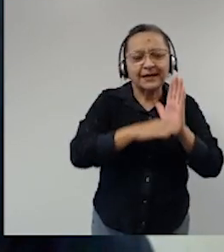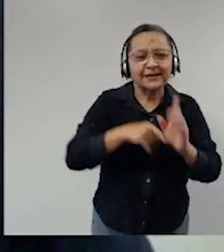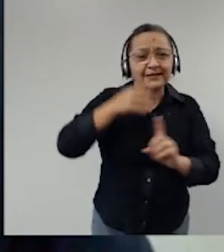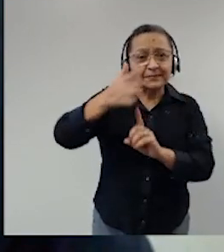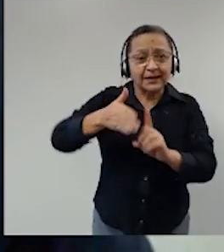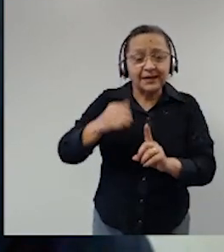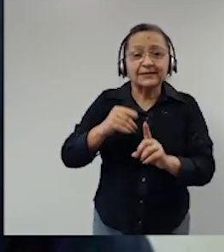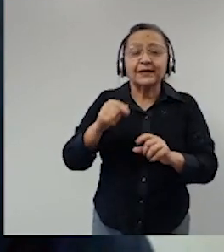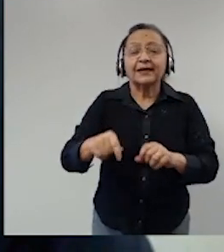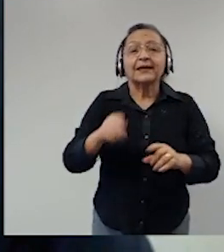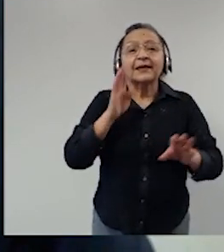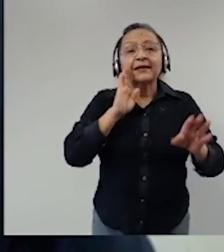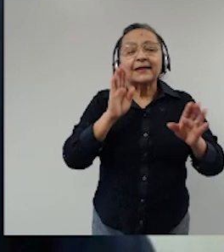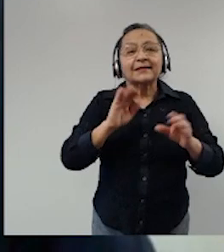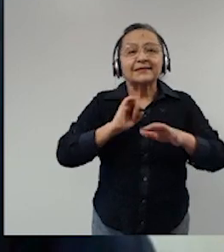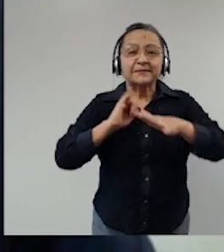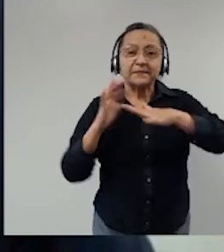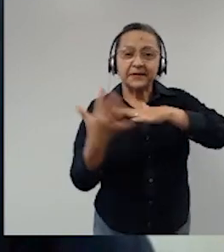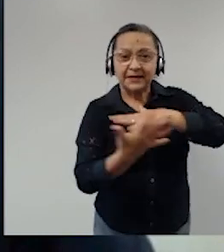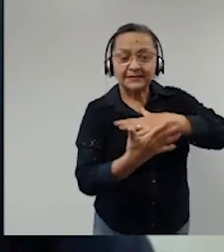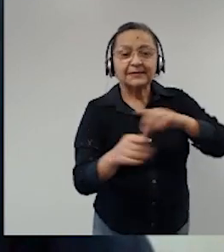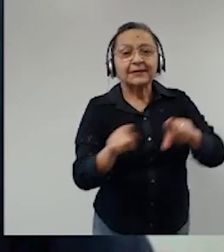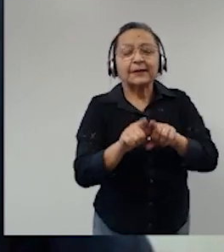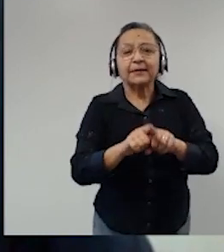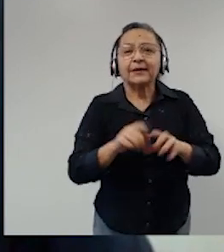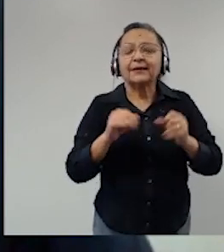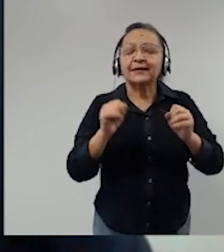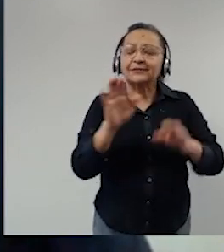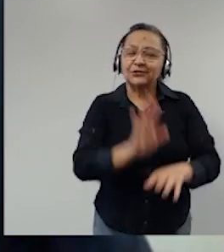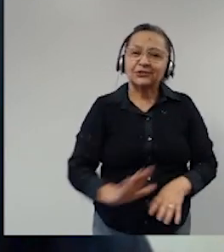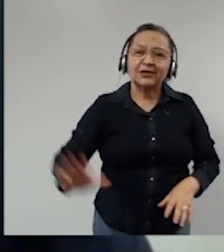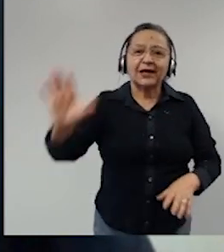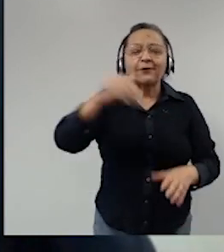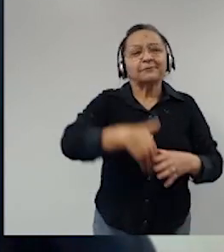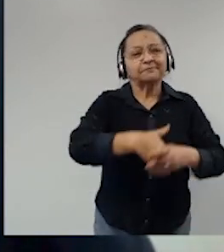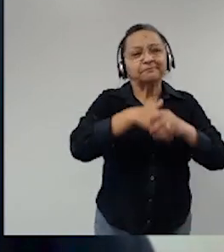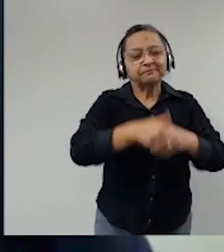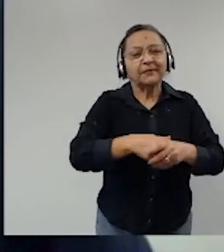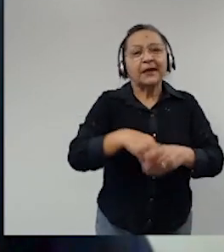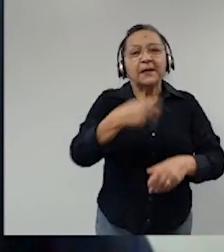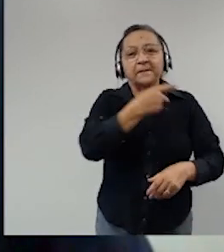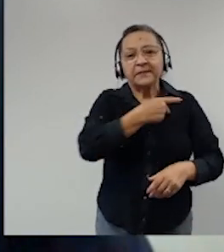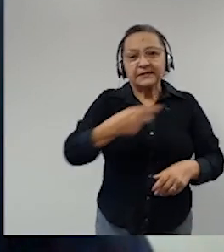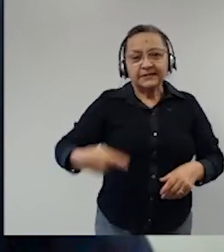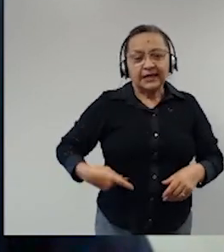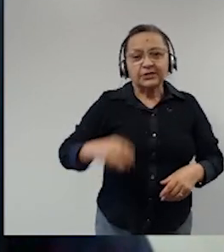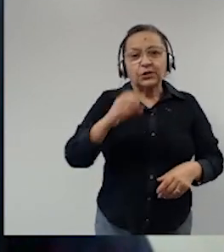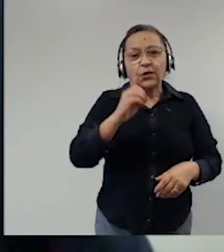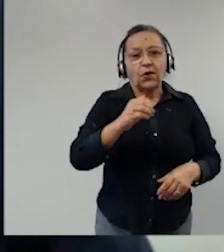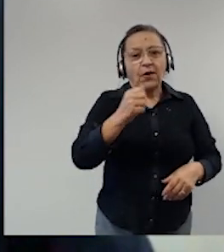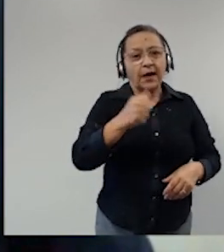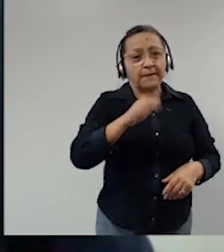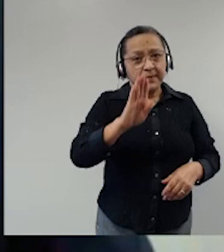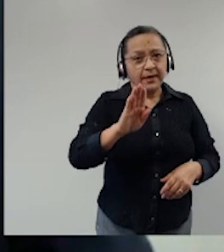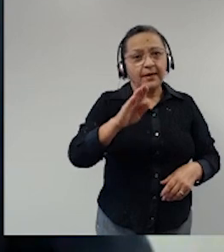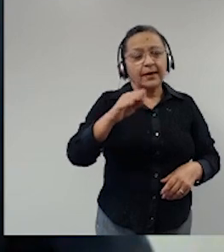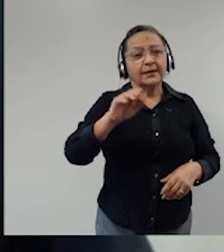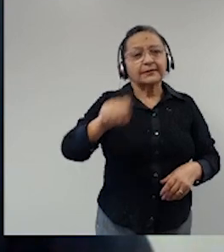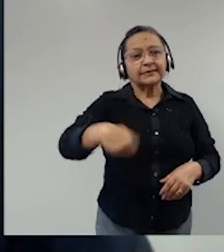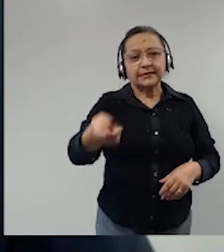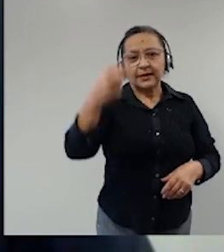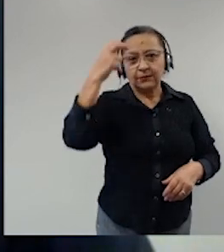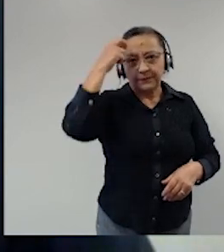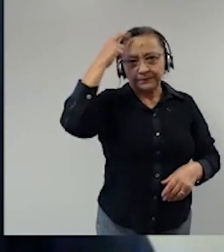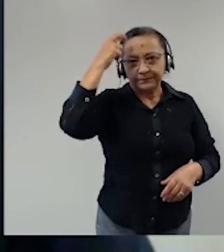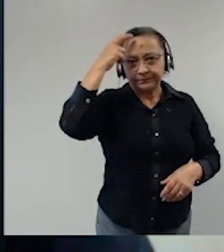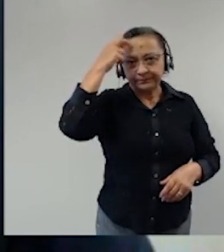sociedade em geral. Então, cumprimentar o presidente Felipe Santa Cruz, cumprimentar o presidente da Escola Superior da Advocacia Nacional, o Dr.